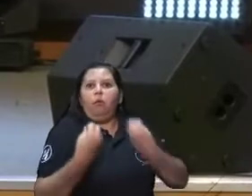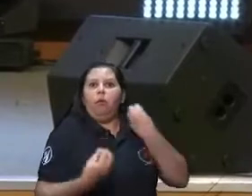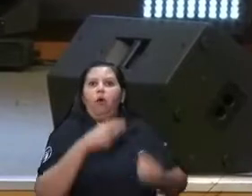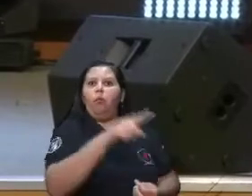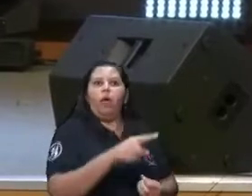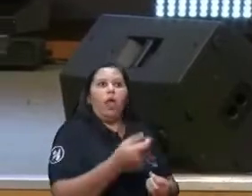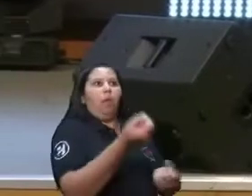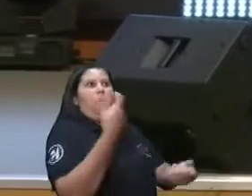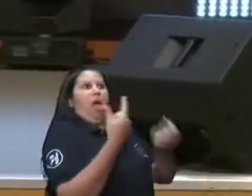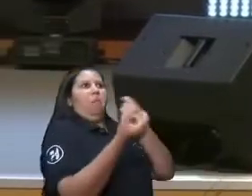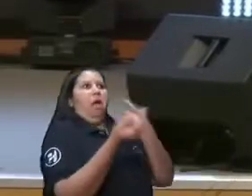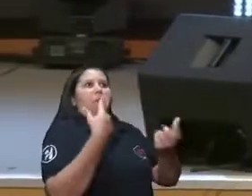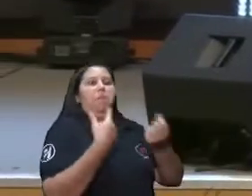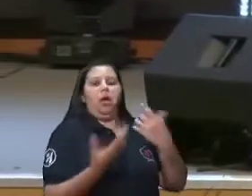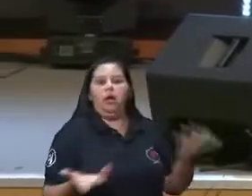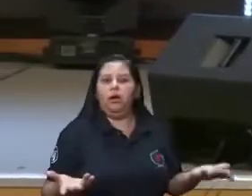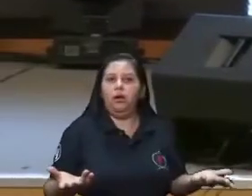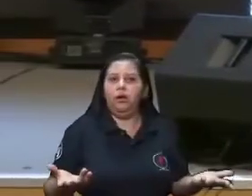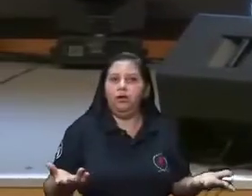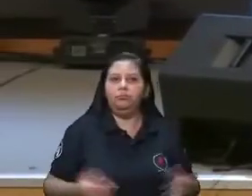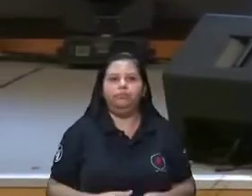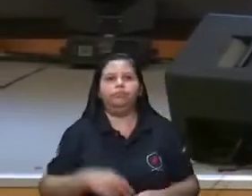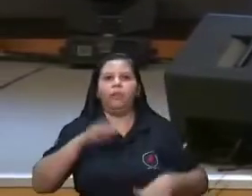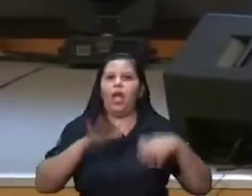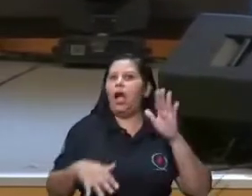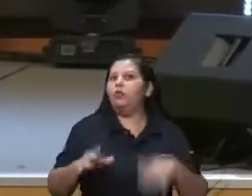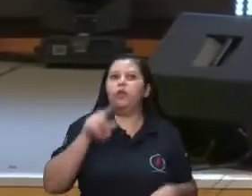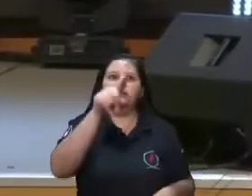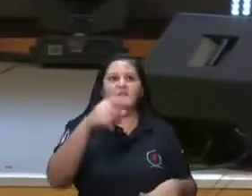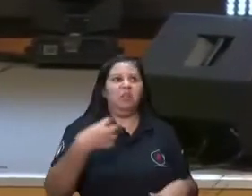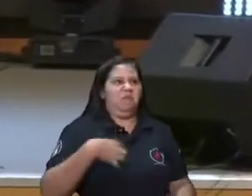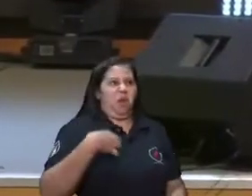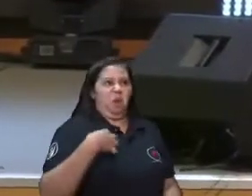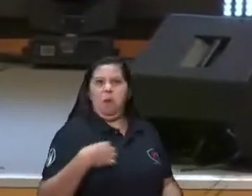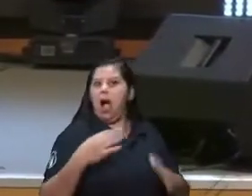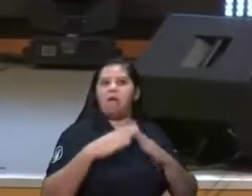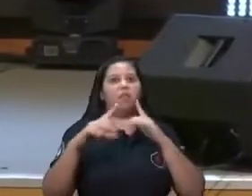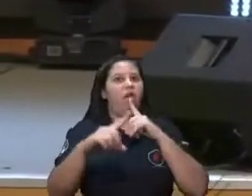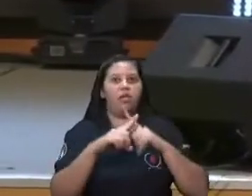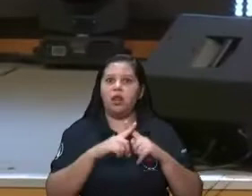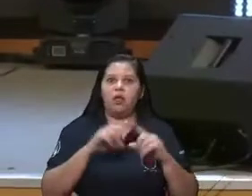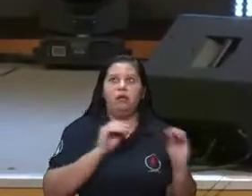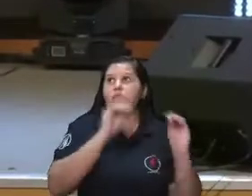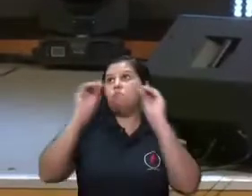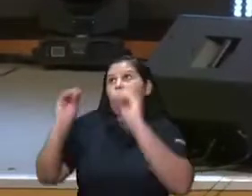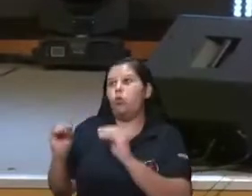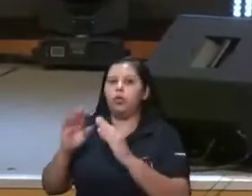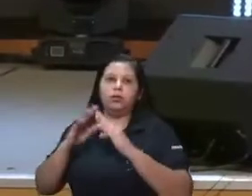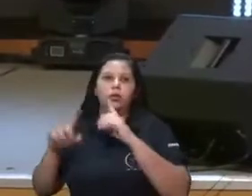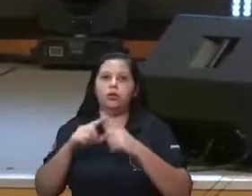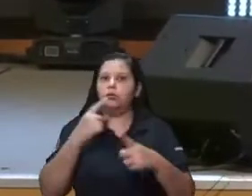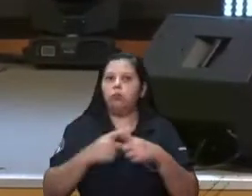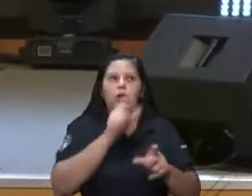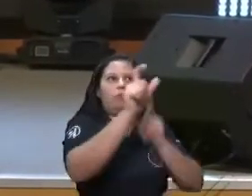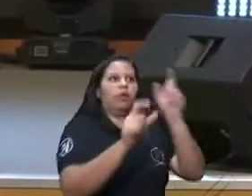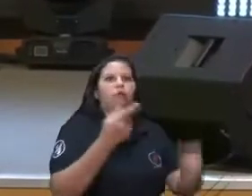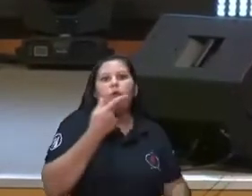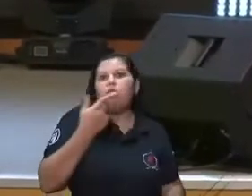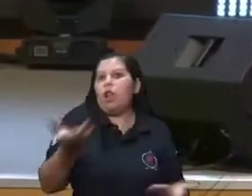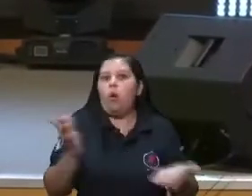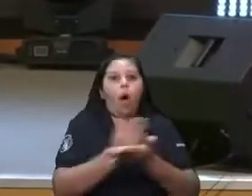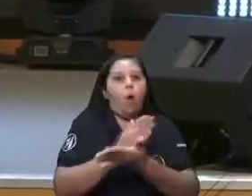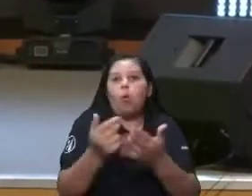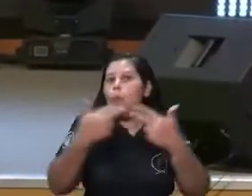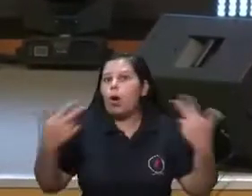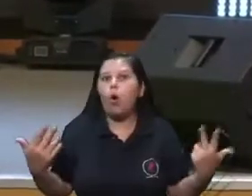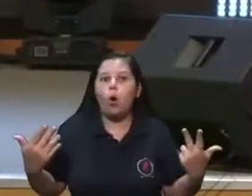E você até procurou uma congregação, uma igreja. Eu sei que eu estou falando para pessoas de diversas igrejas aqui agora, e também pessoas que estão assistindo o